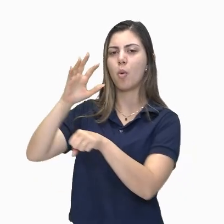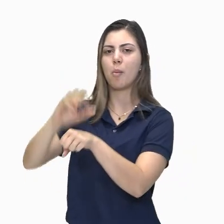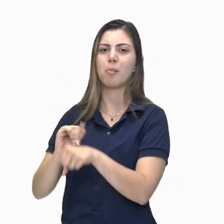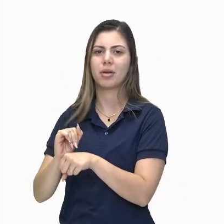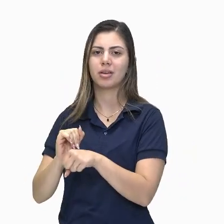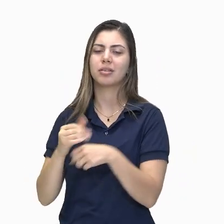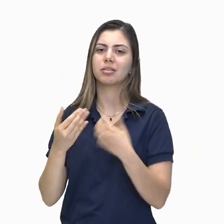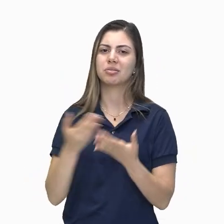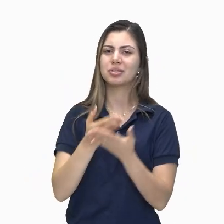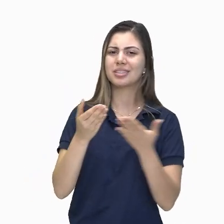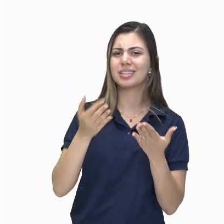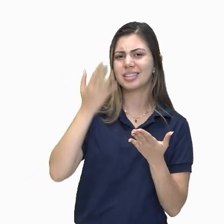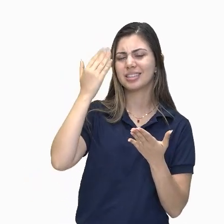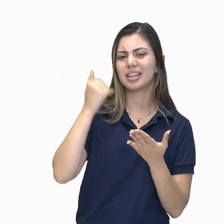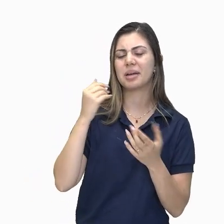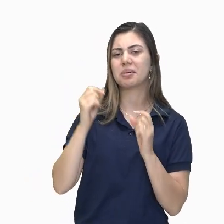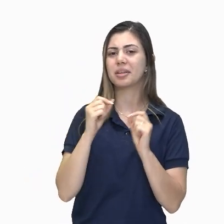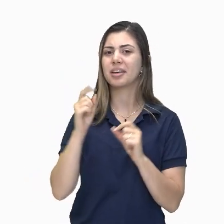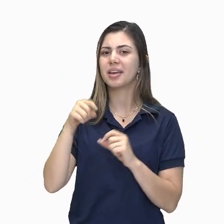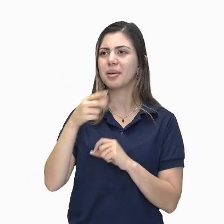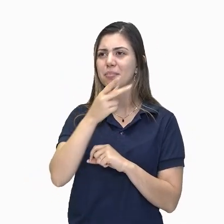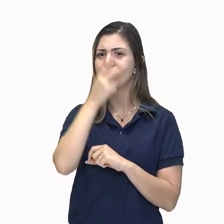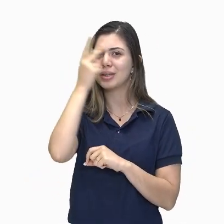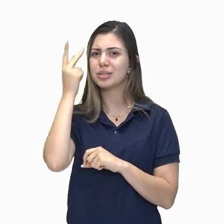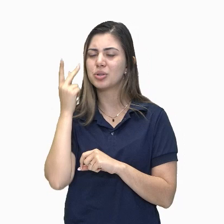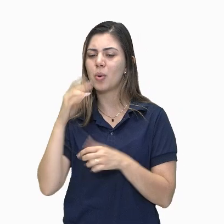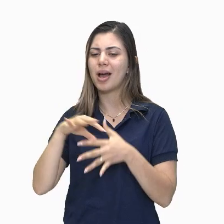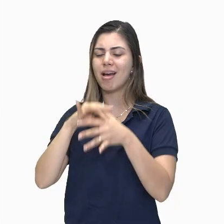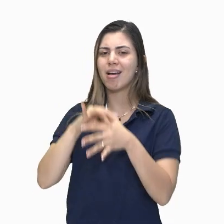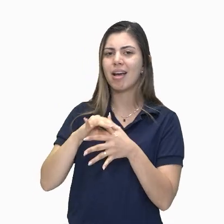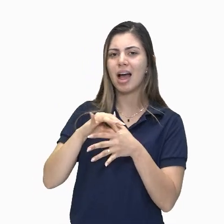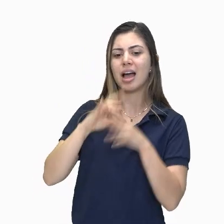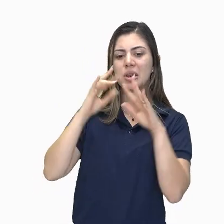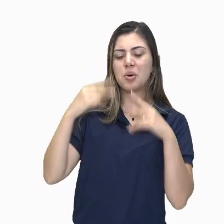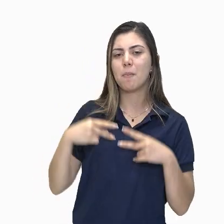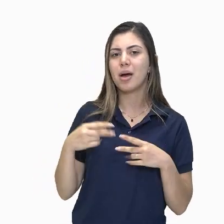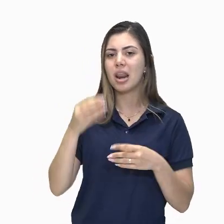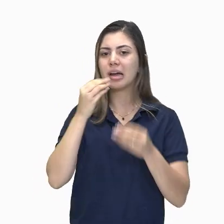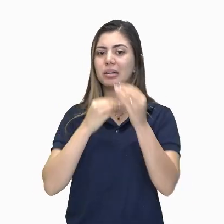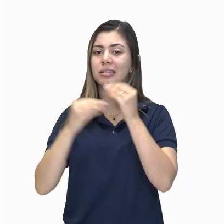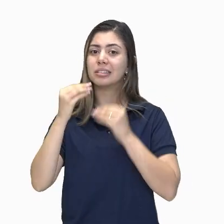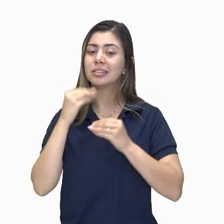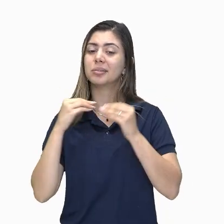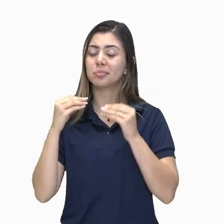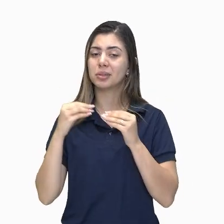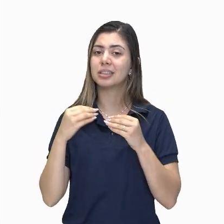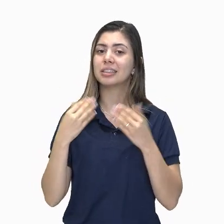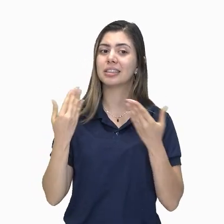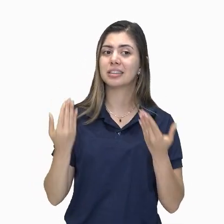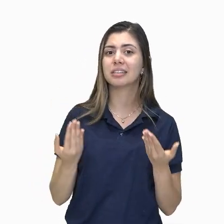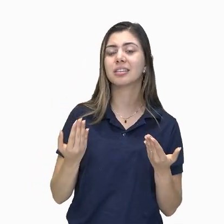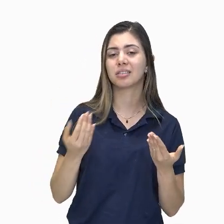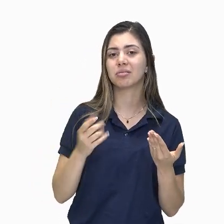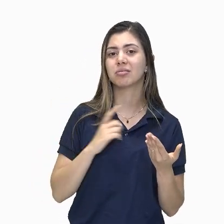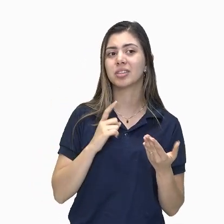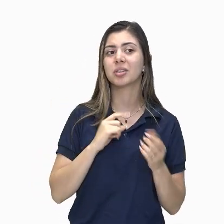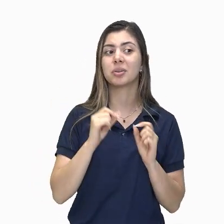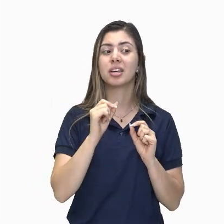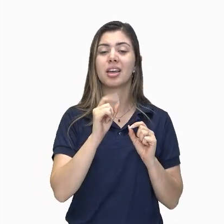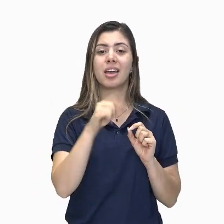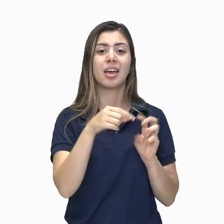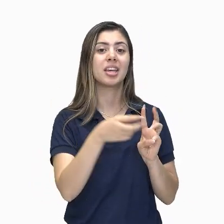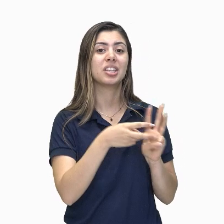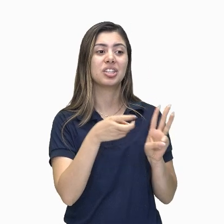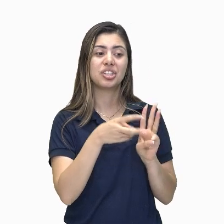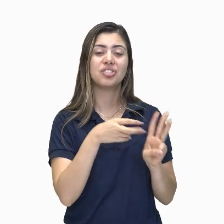né? O canibalismo de pessoas que consomem carne humana. Isso aí é muito encontrado, era muito encontrado em algumas tribos brasileiras